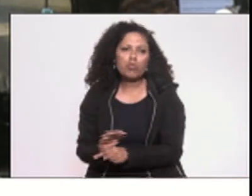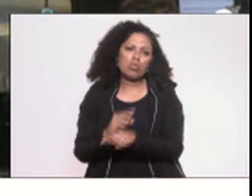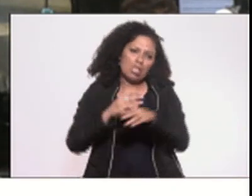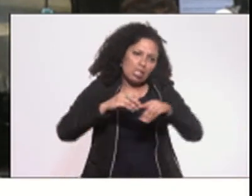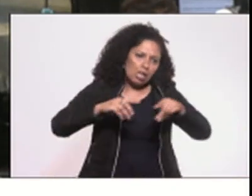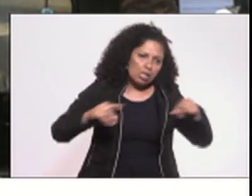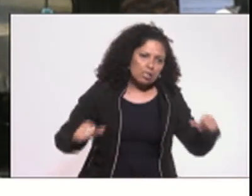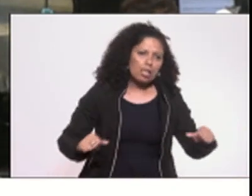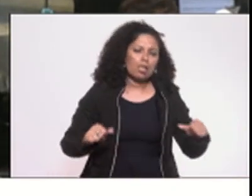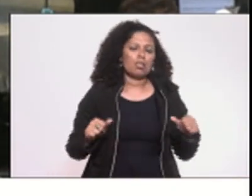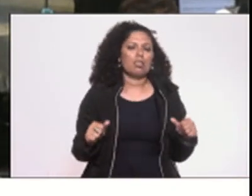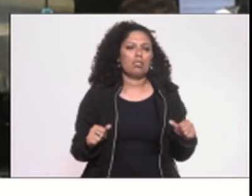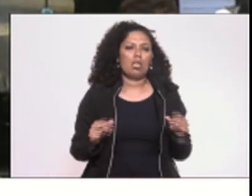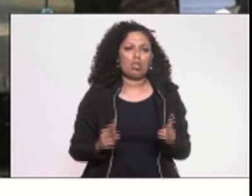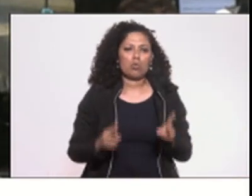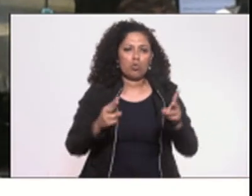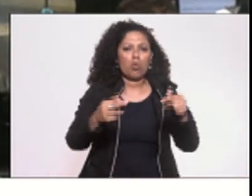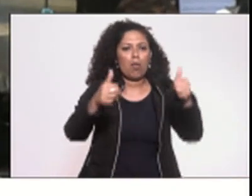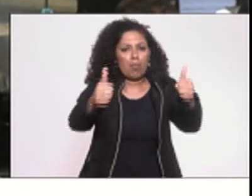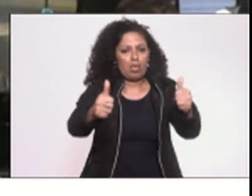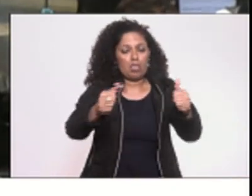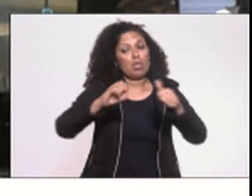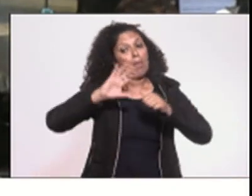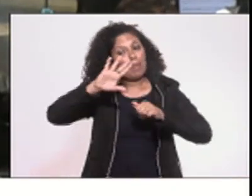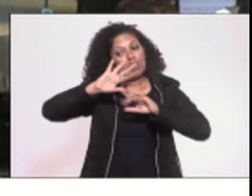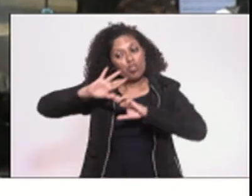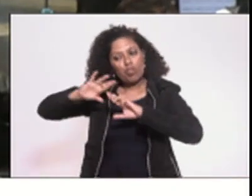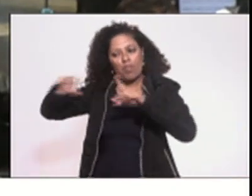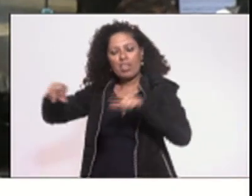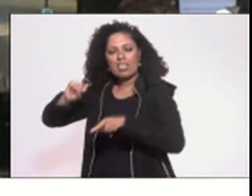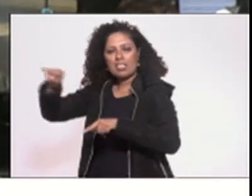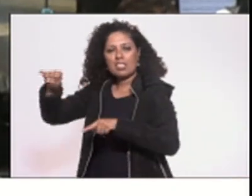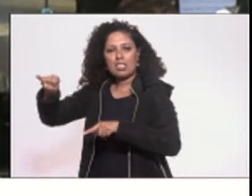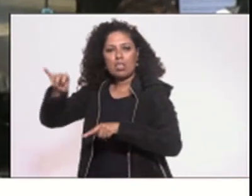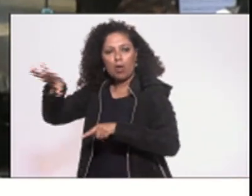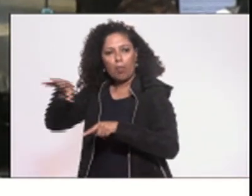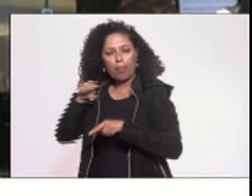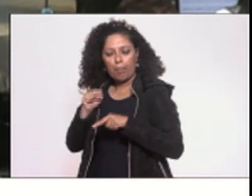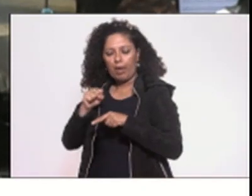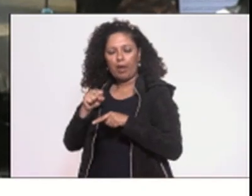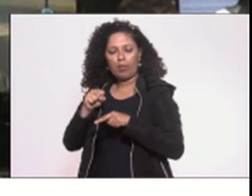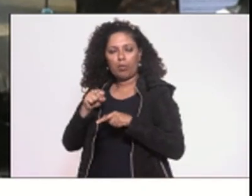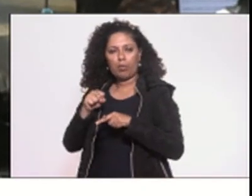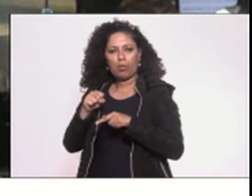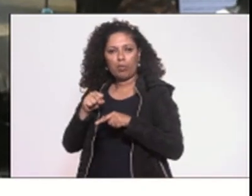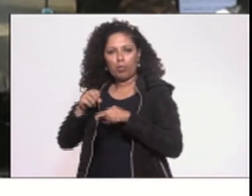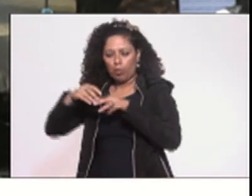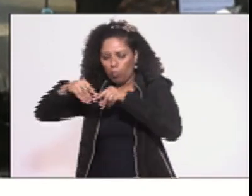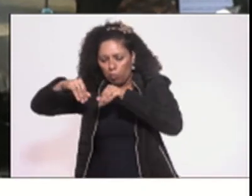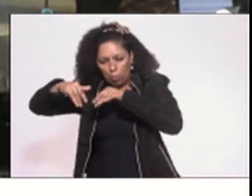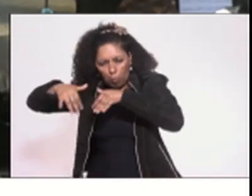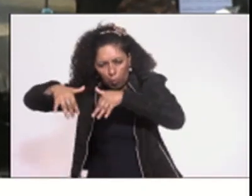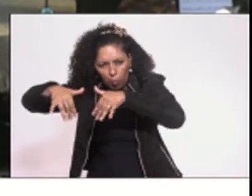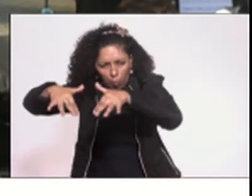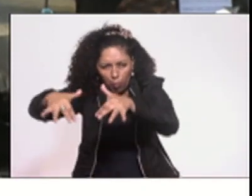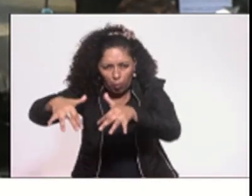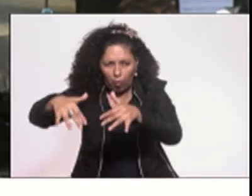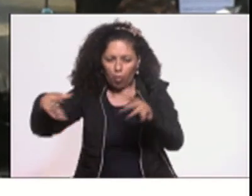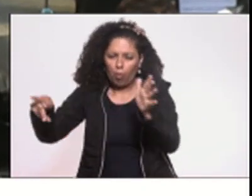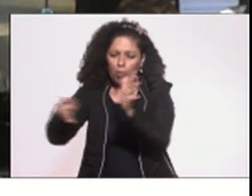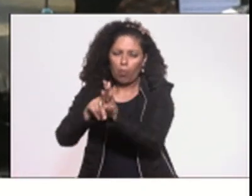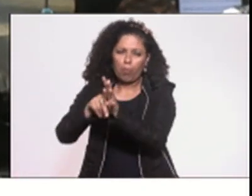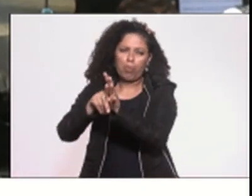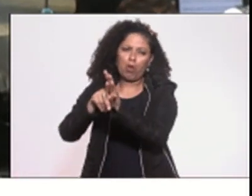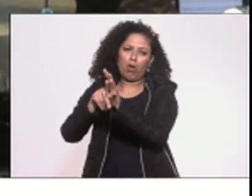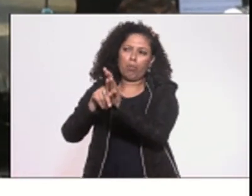mais esse solo. Diferente de que quando são depositados agrotóxicos, produtos